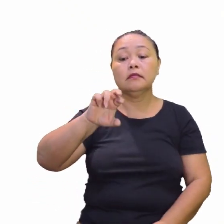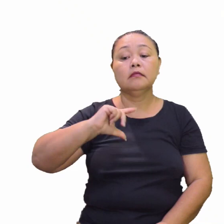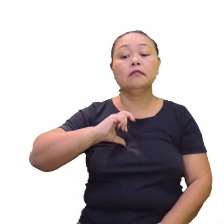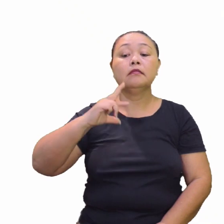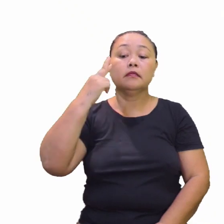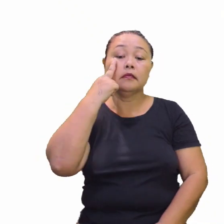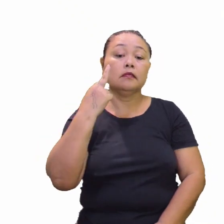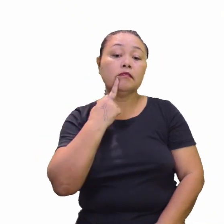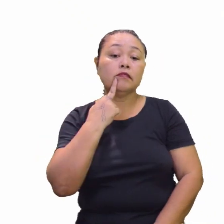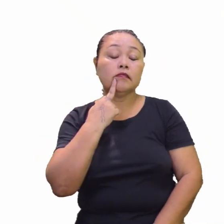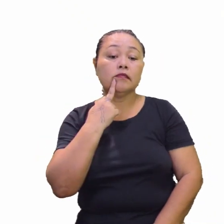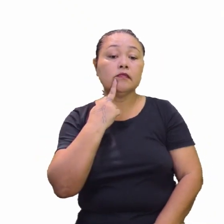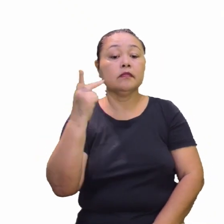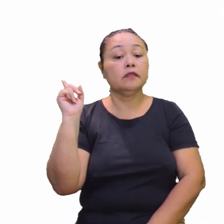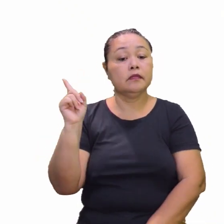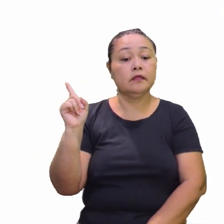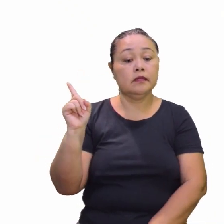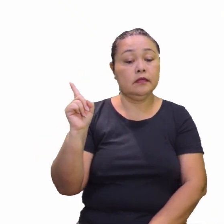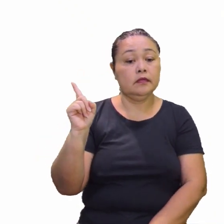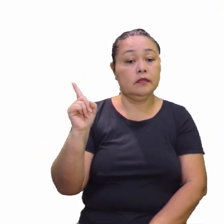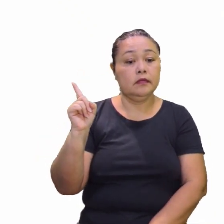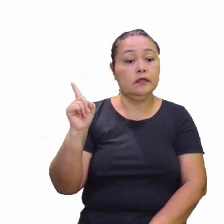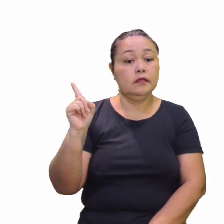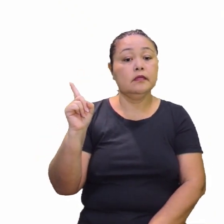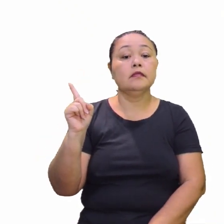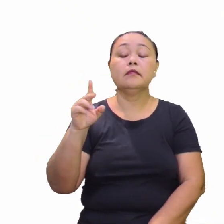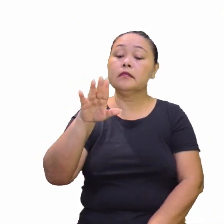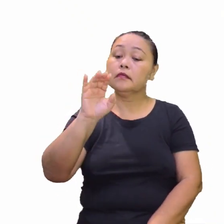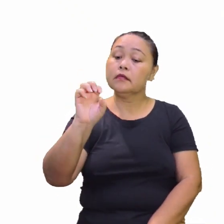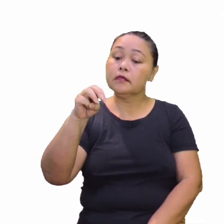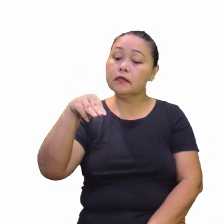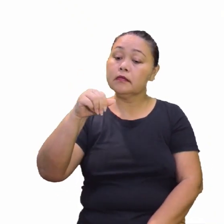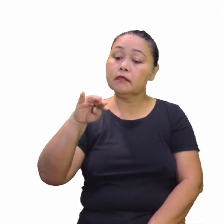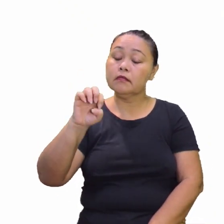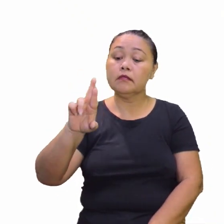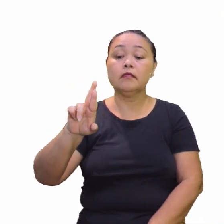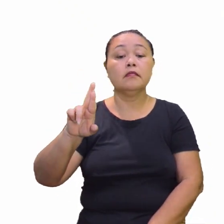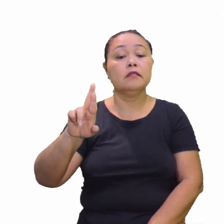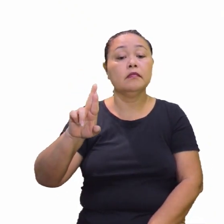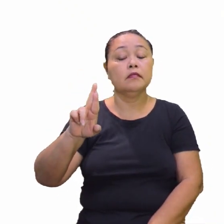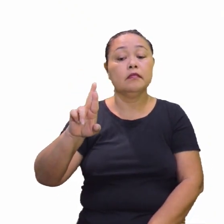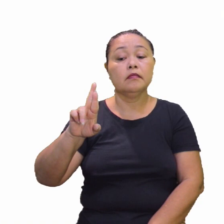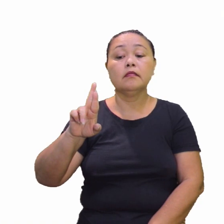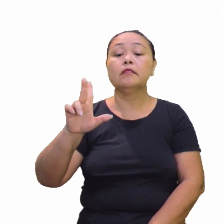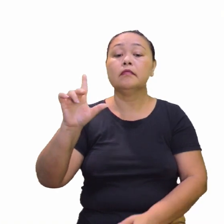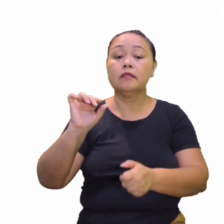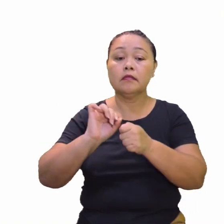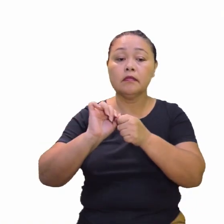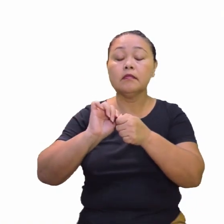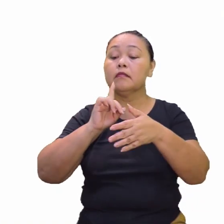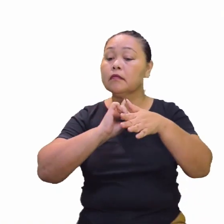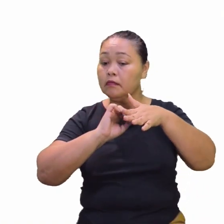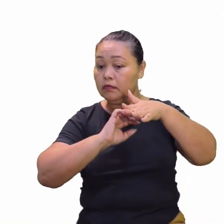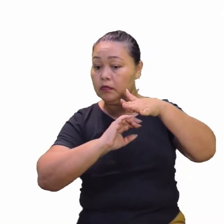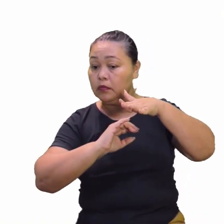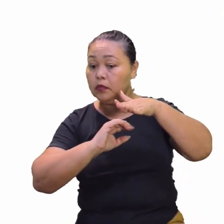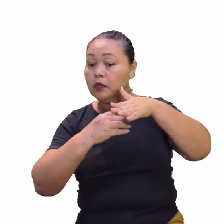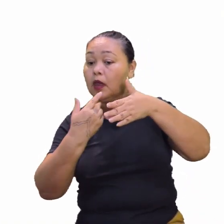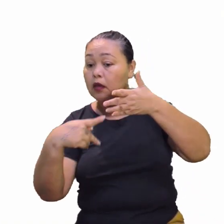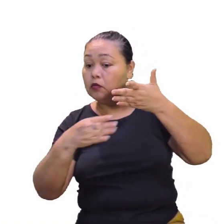a Emater. Olha só, então, a Emater, que é uma entidade autárquica,